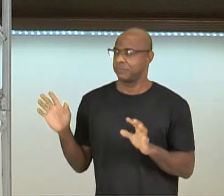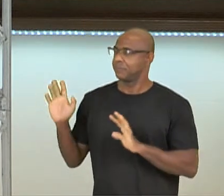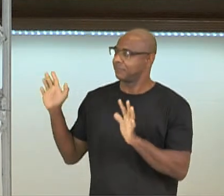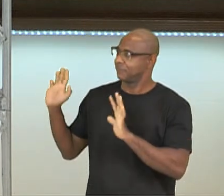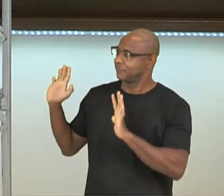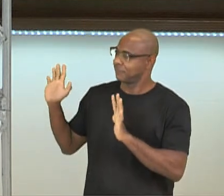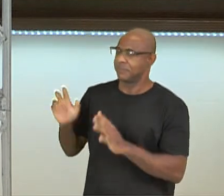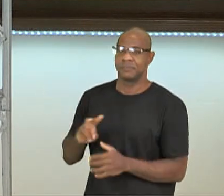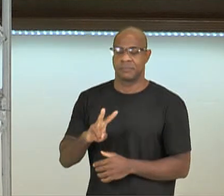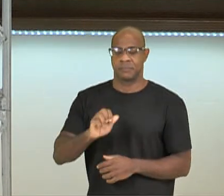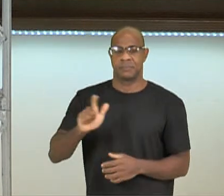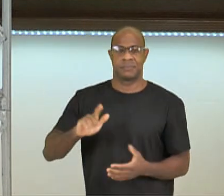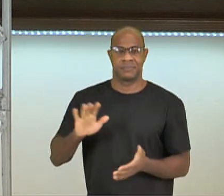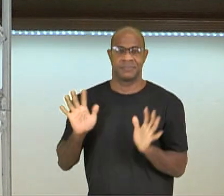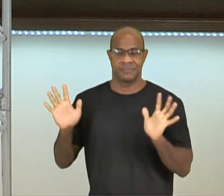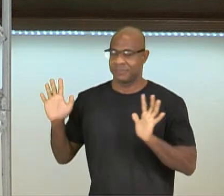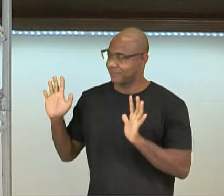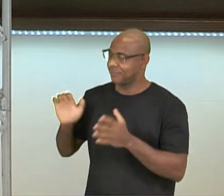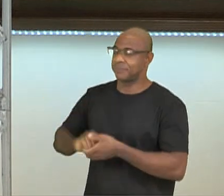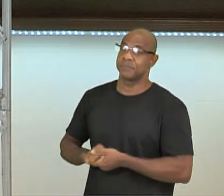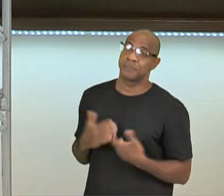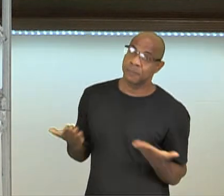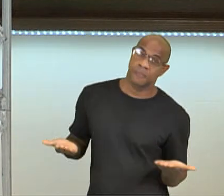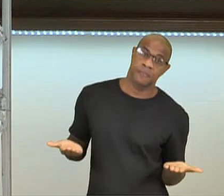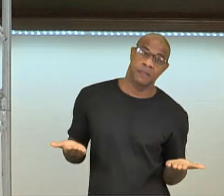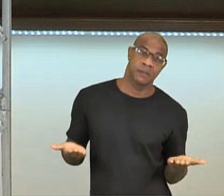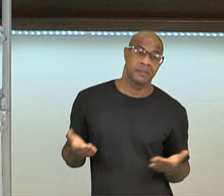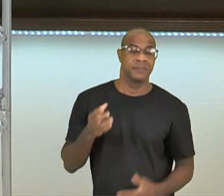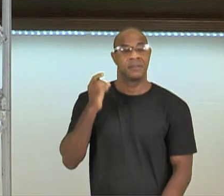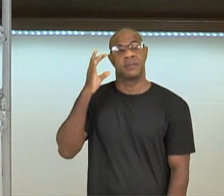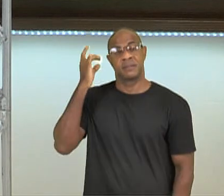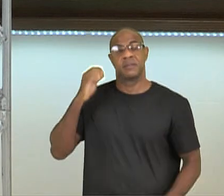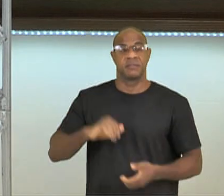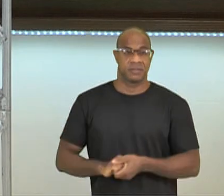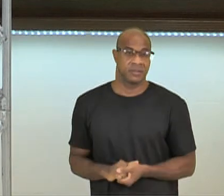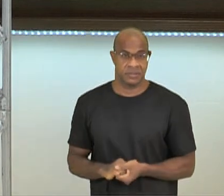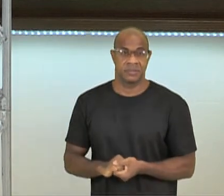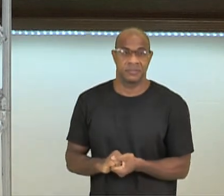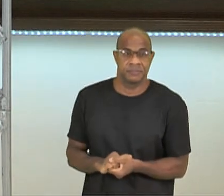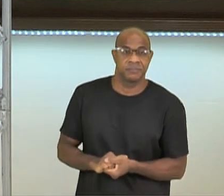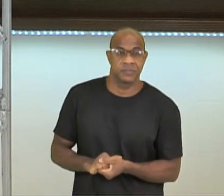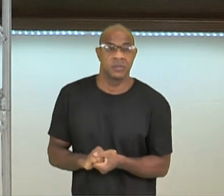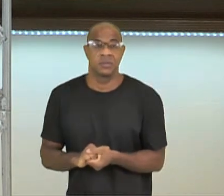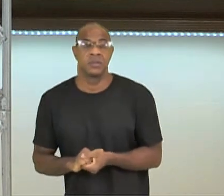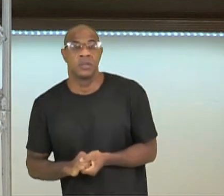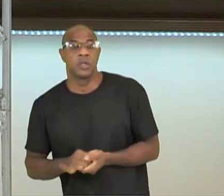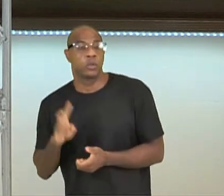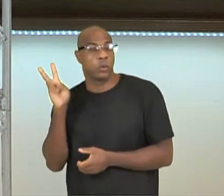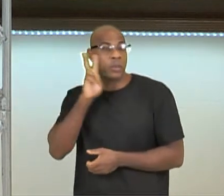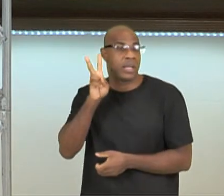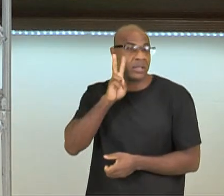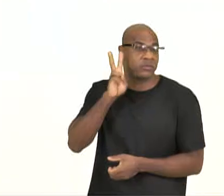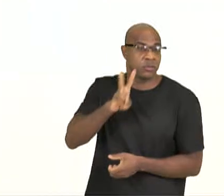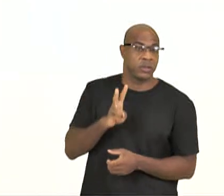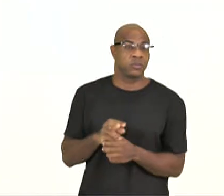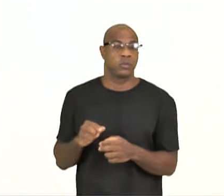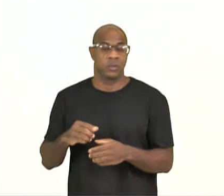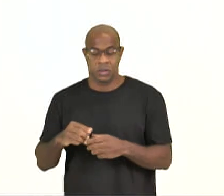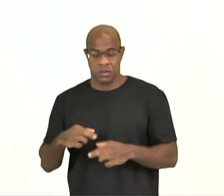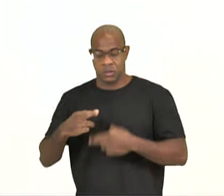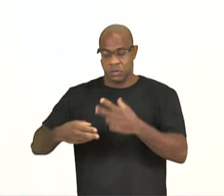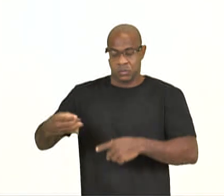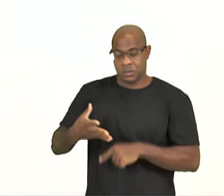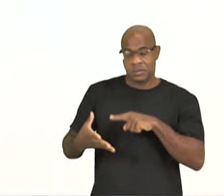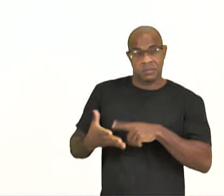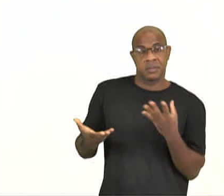correto afirmar. Letra A, dedicou-se à cisma papal e valorizou a crença nos conceitos da Idade Média? Claro que não, a gente não está falando de